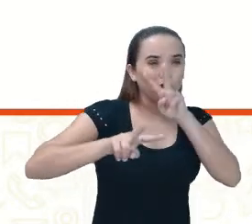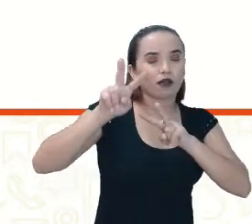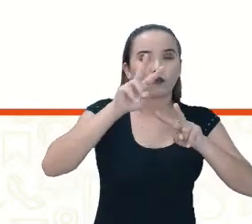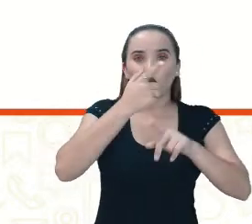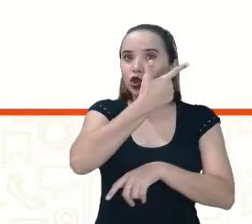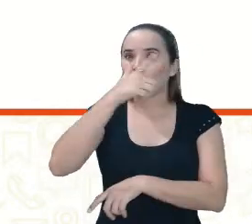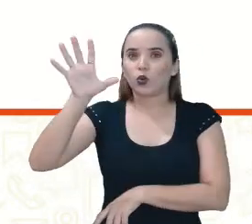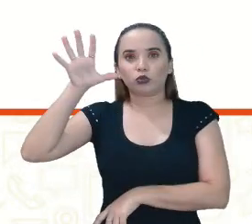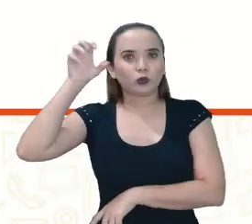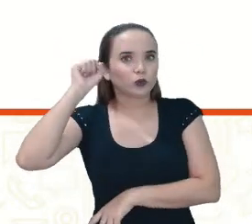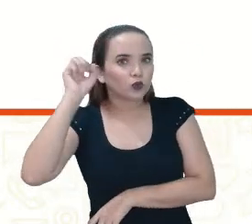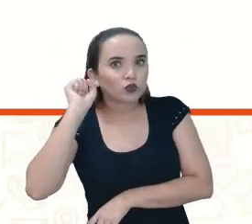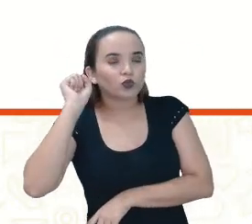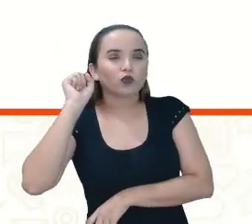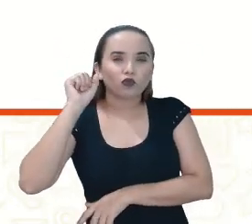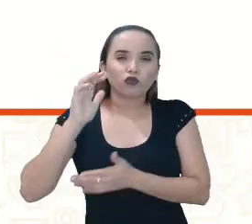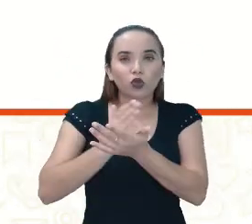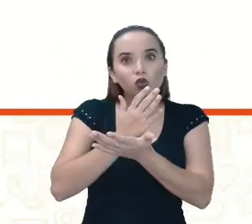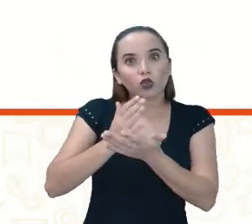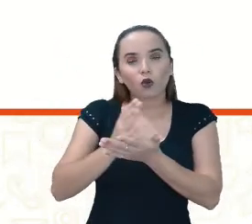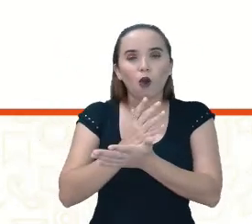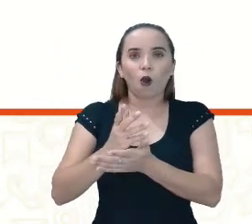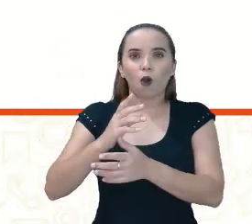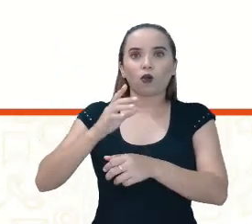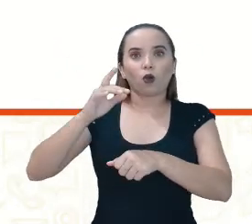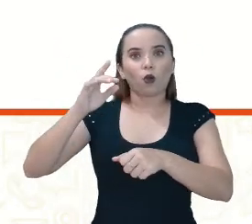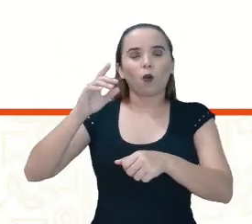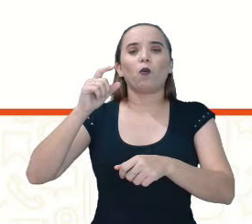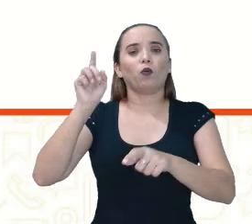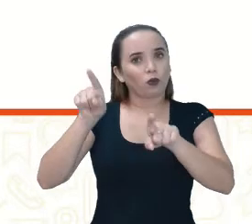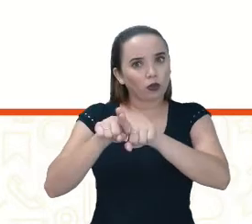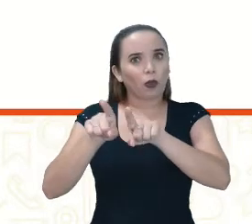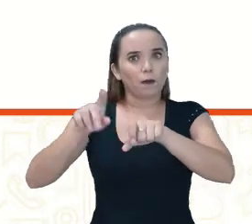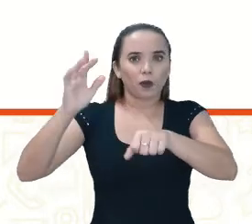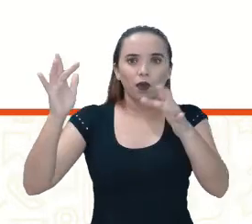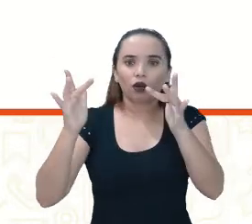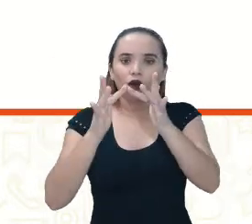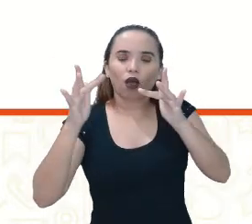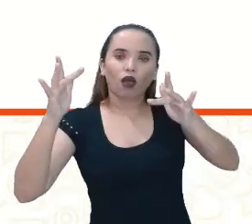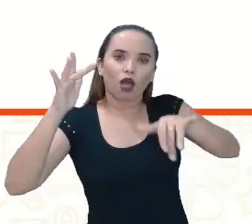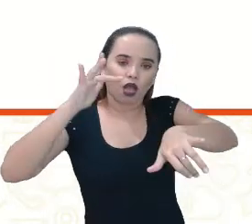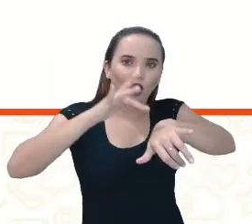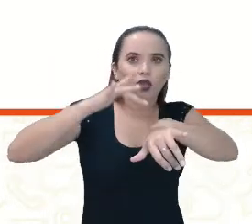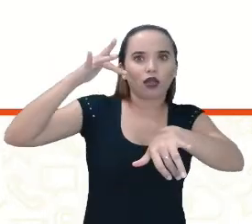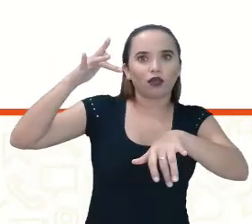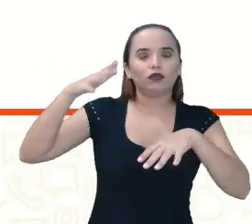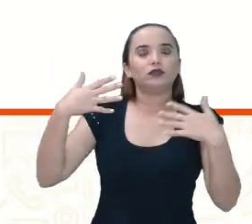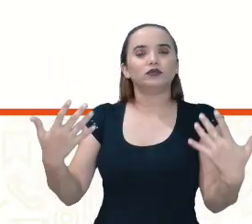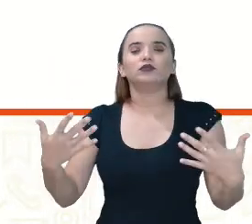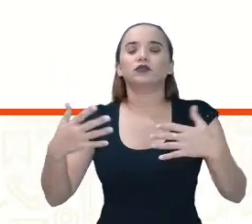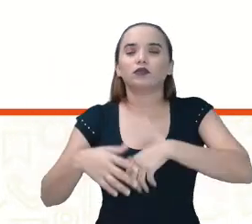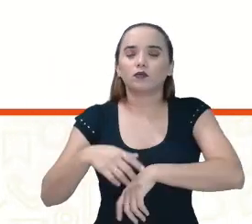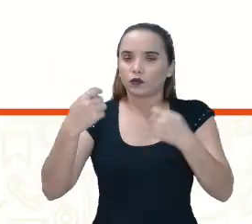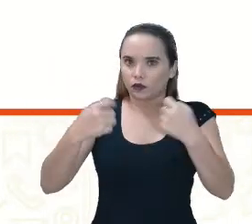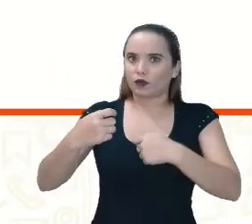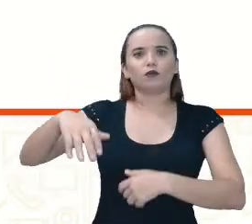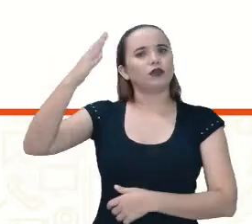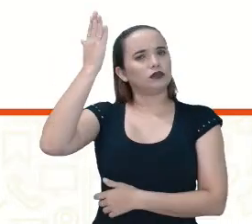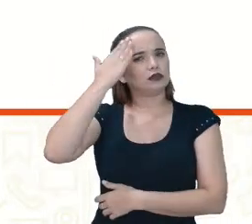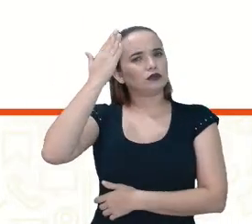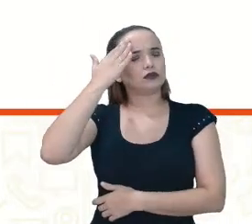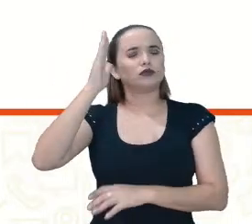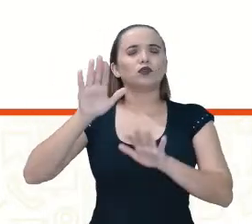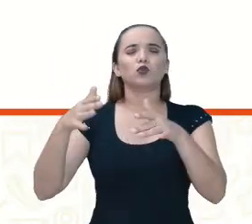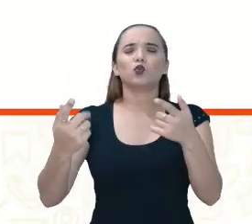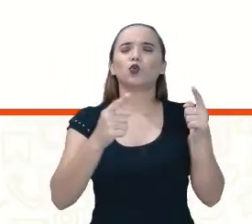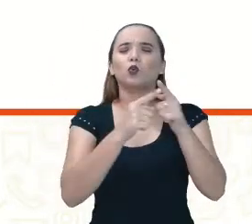melhor ouvindo, algumas até pelo toque. Saber qual o melhor modelo de aprendizagem, de aprendizado do